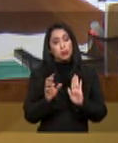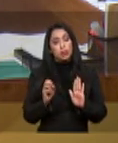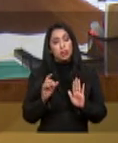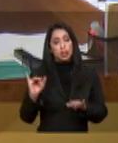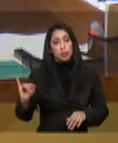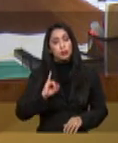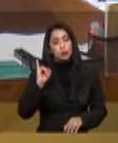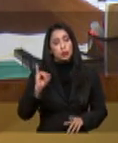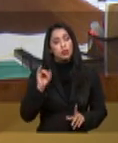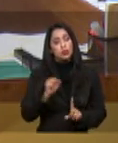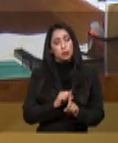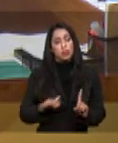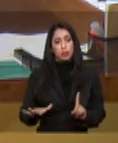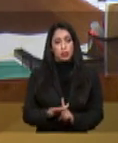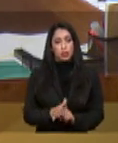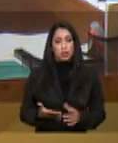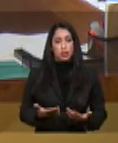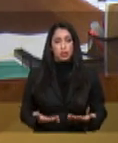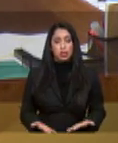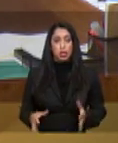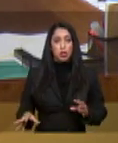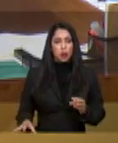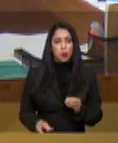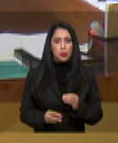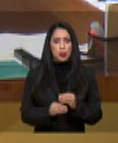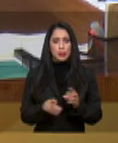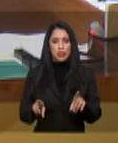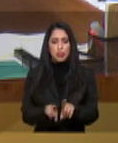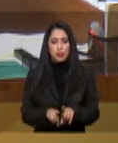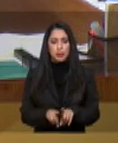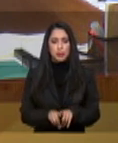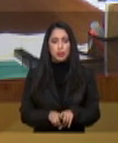valores da sociedade. Complementa o eminente